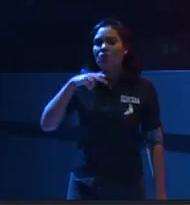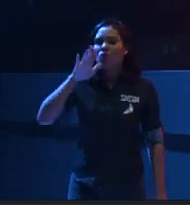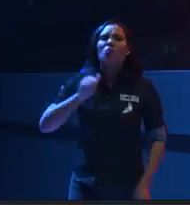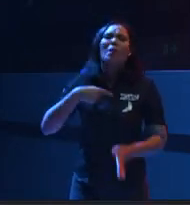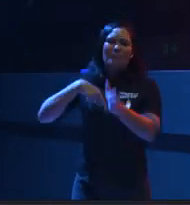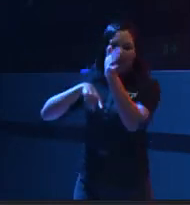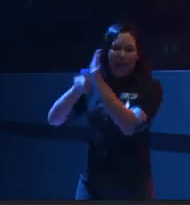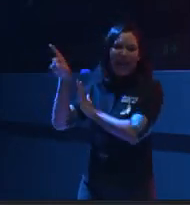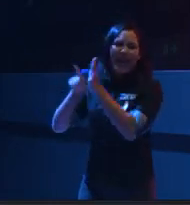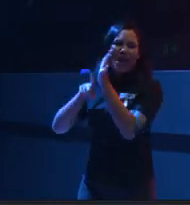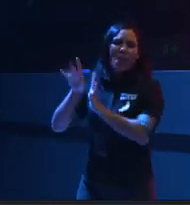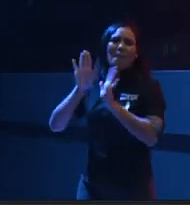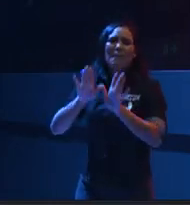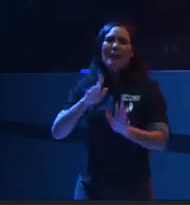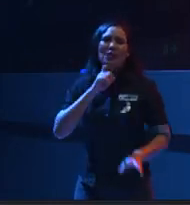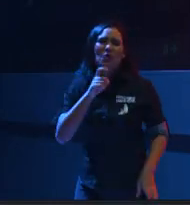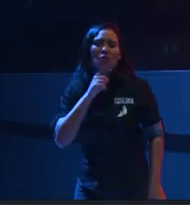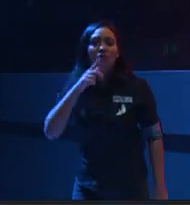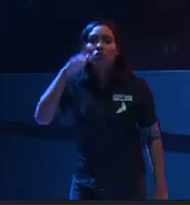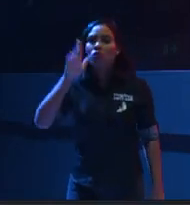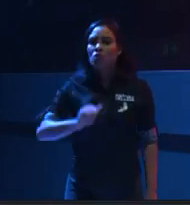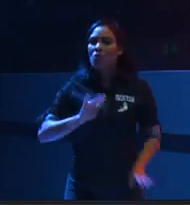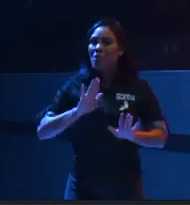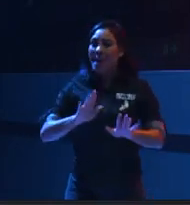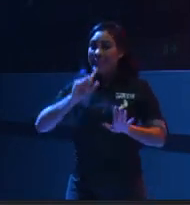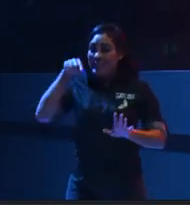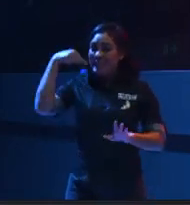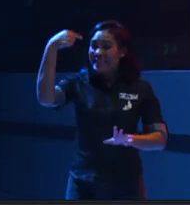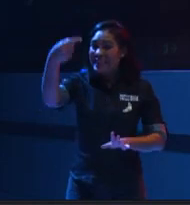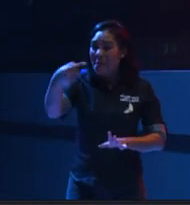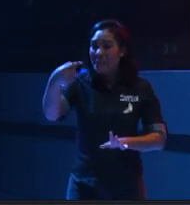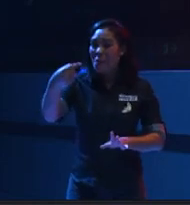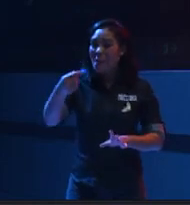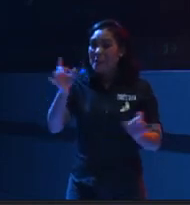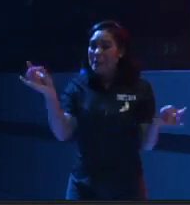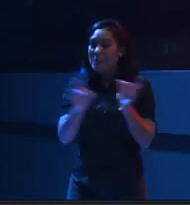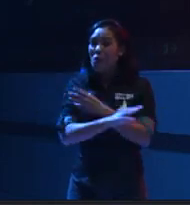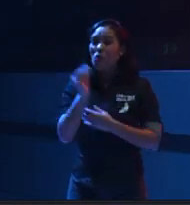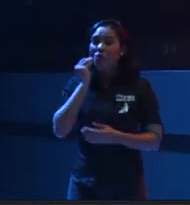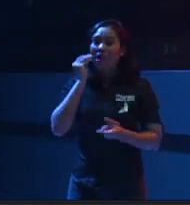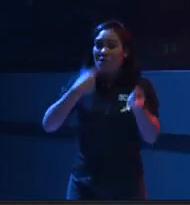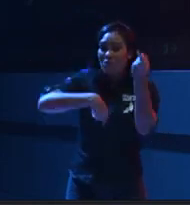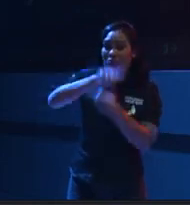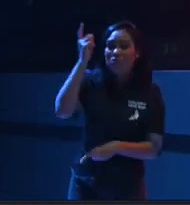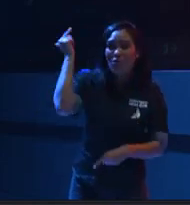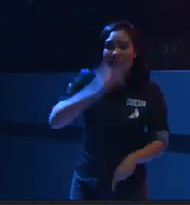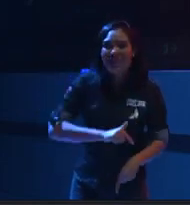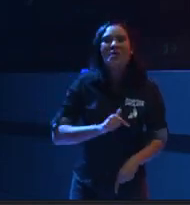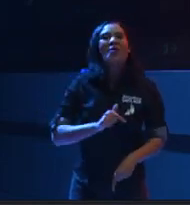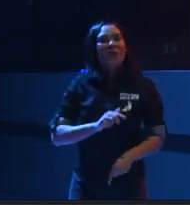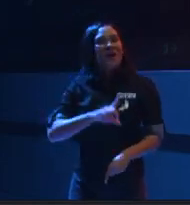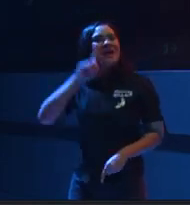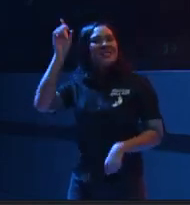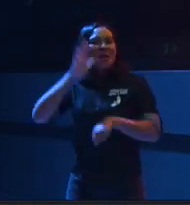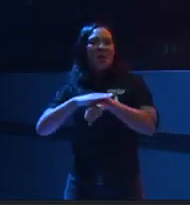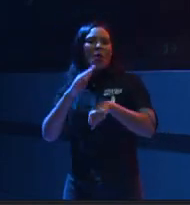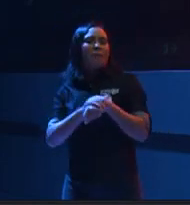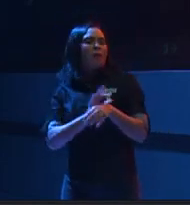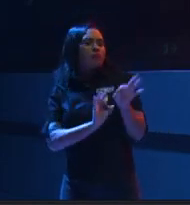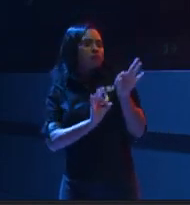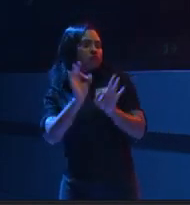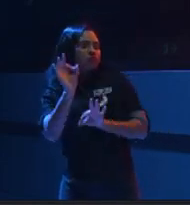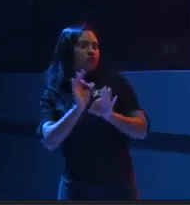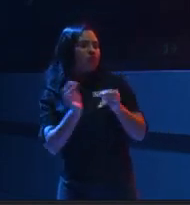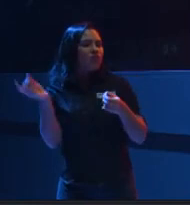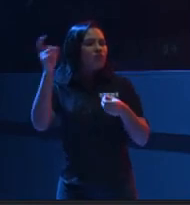começa a receita e tudo na vida de Jó com aquela mulher que um dia o amaldiçoa ele consegue estabelecer o relacionamento dele